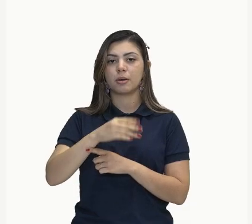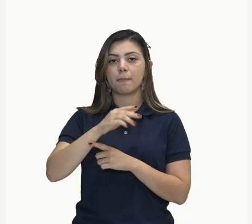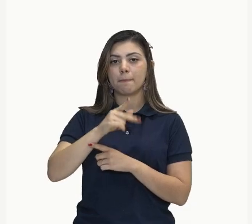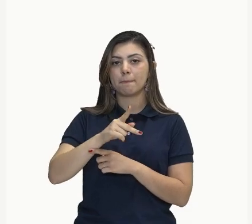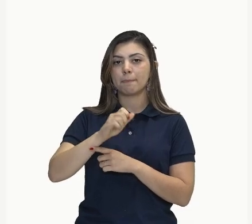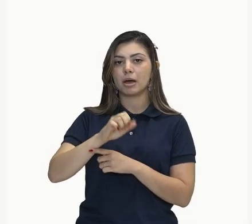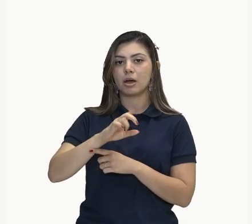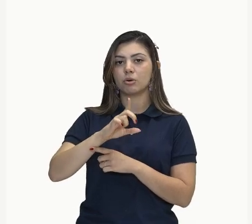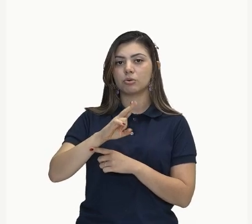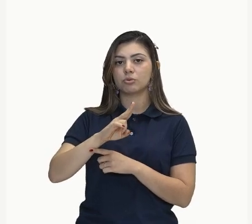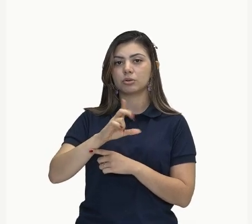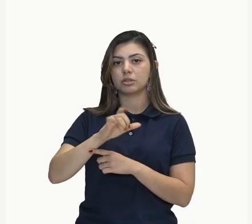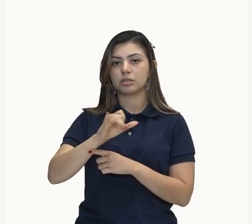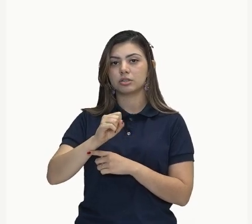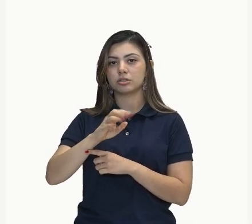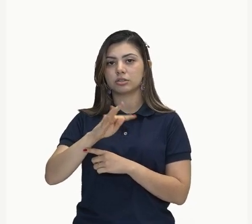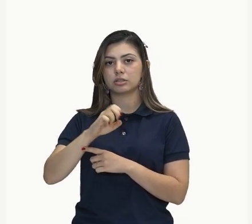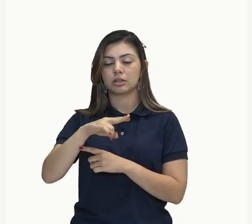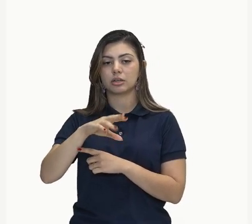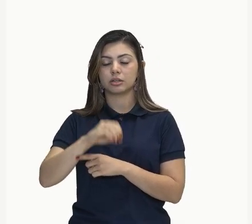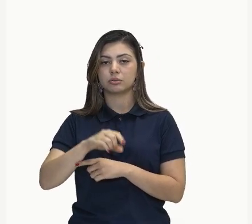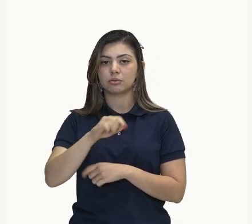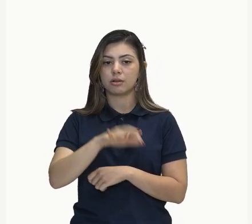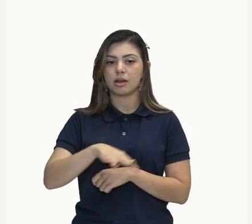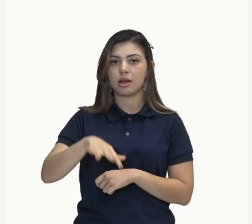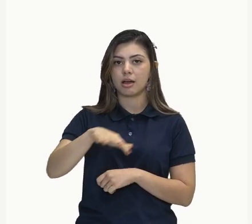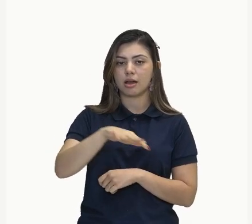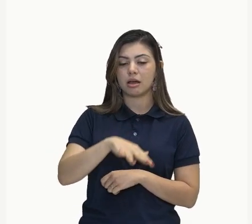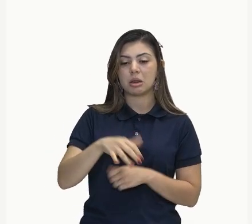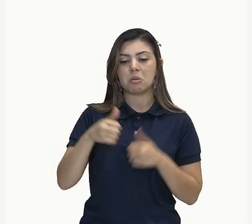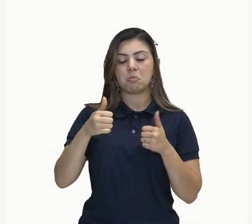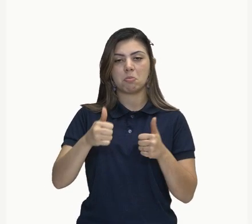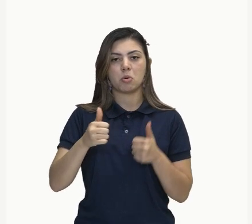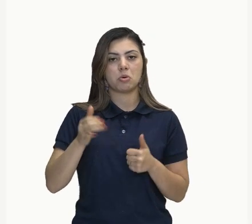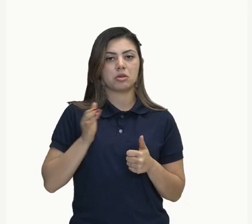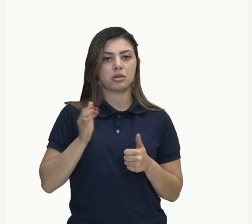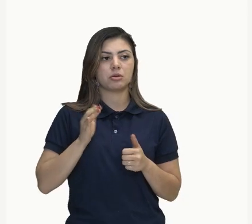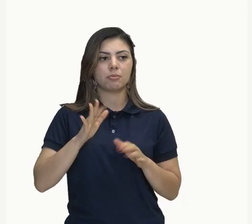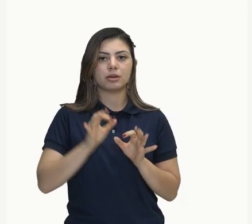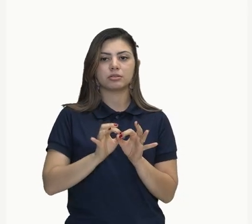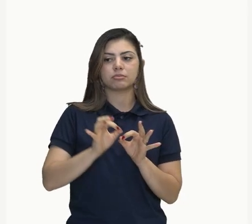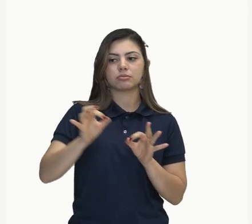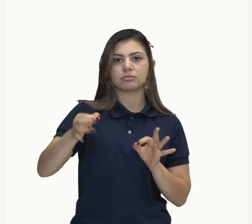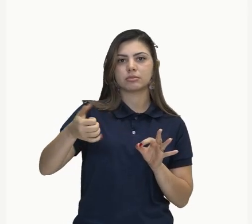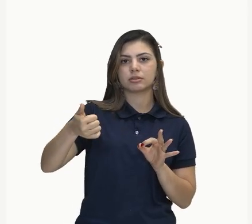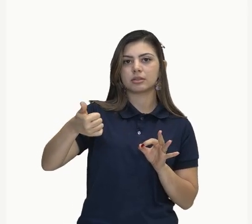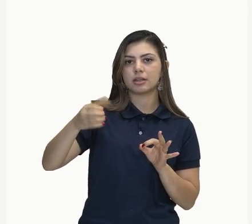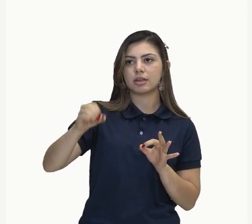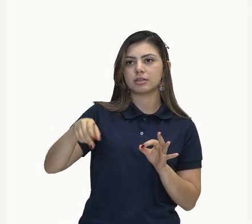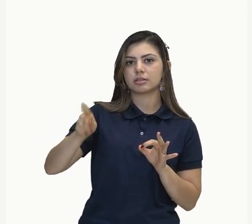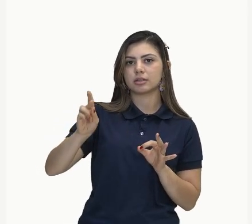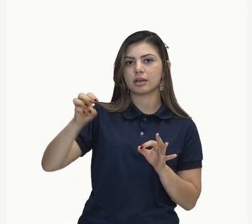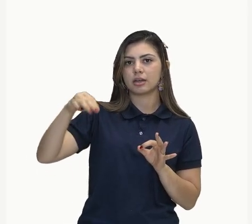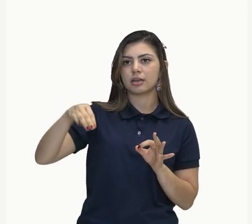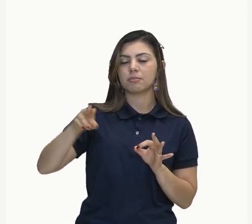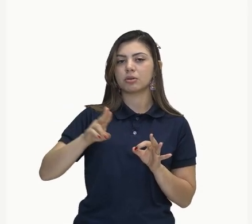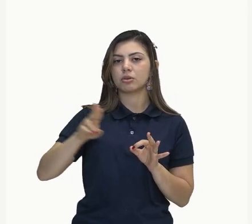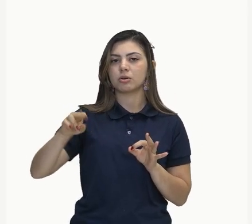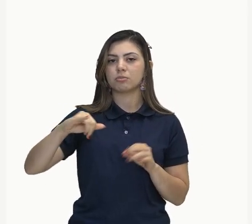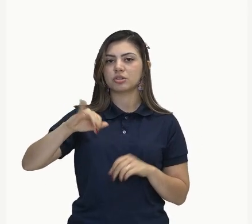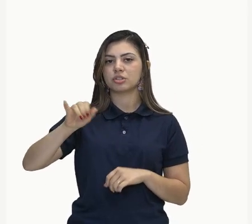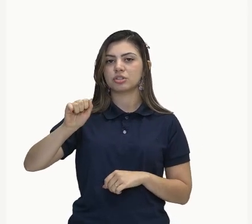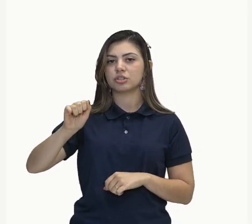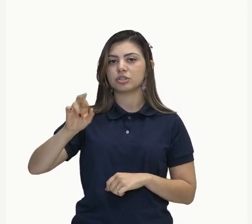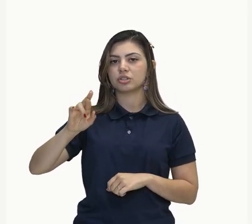IDHs da cidade de São Paulo. E a 10 quilômetros desse bairro, há o outro bairro chamado Jardim Ângela, e esse